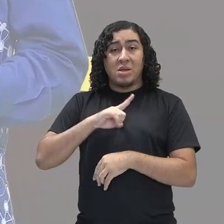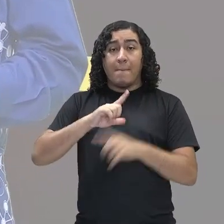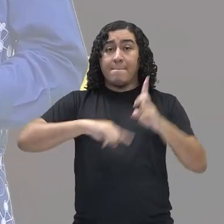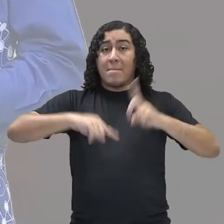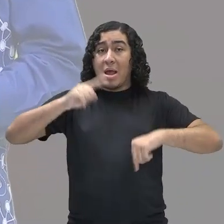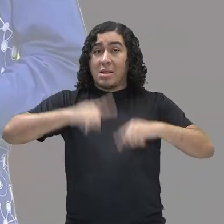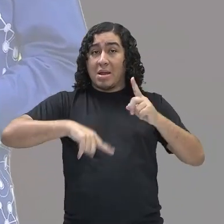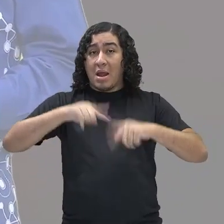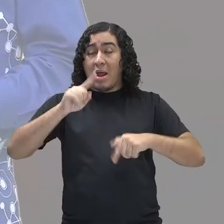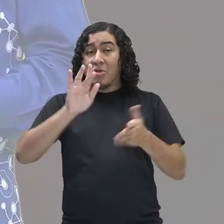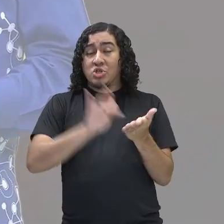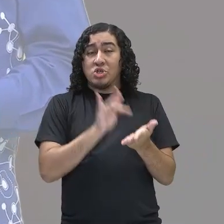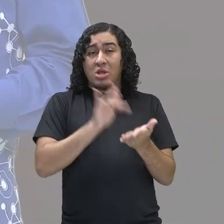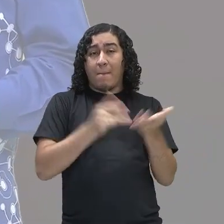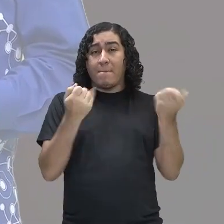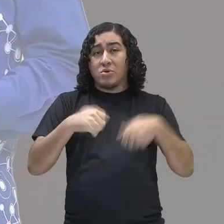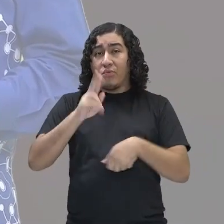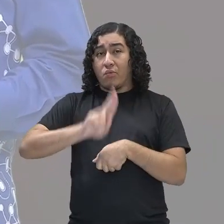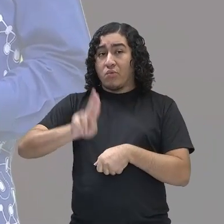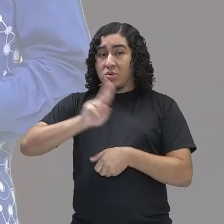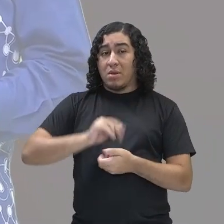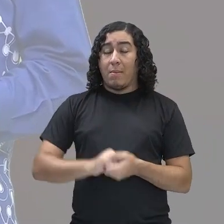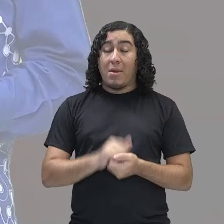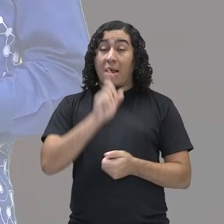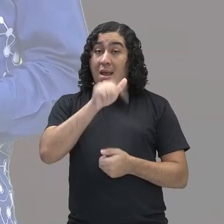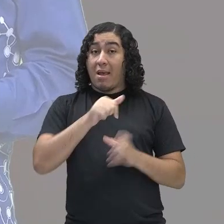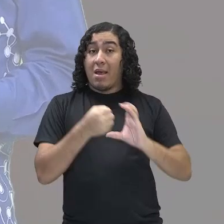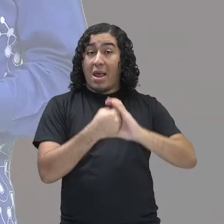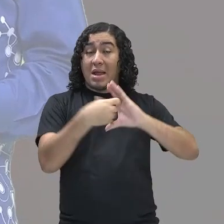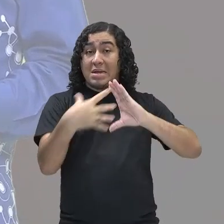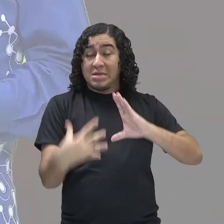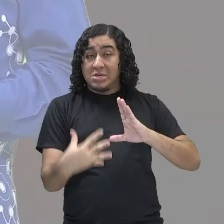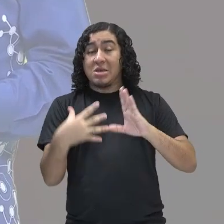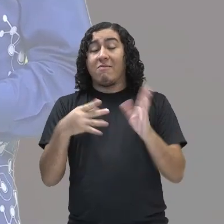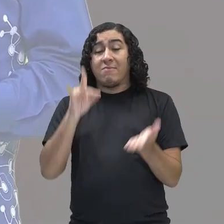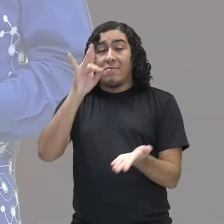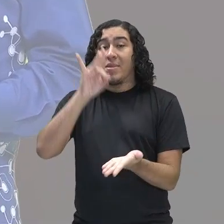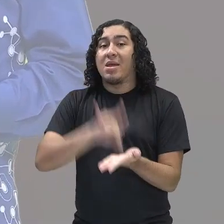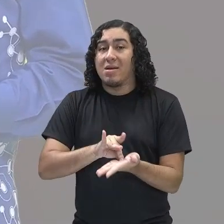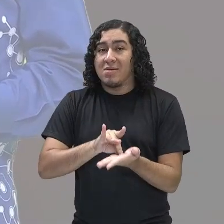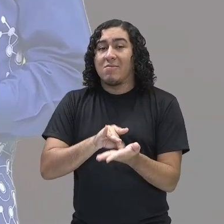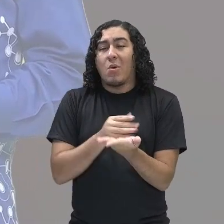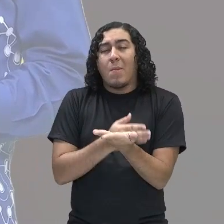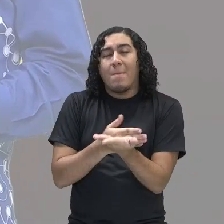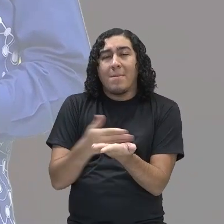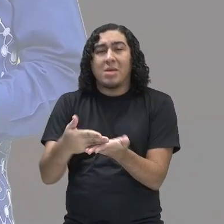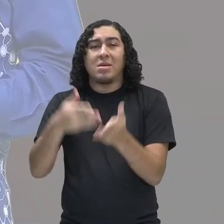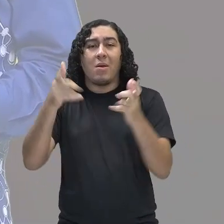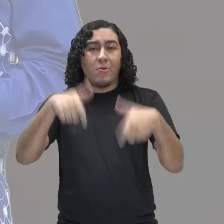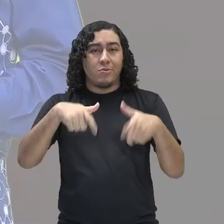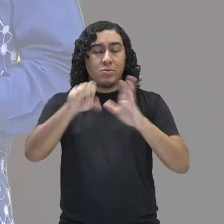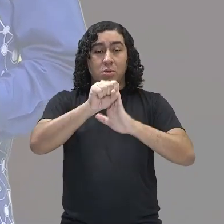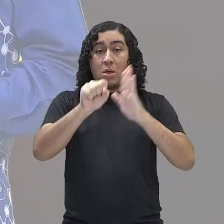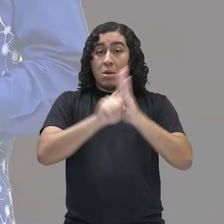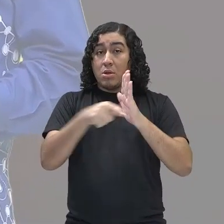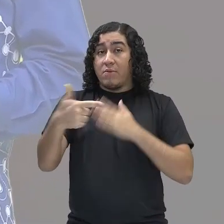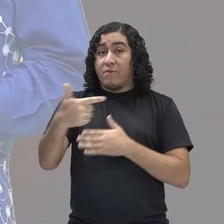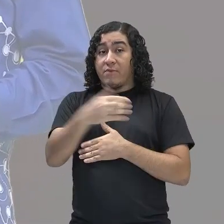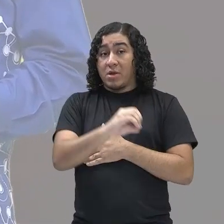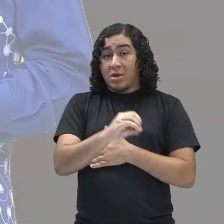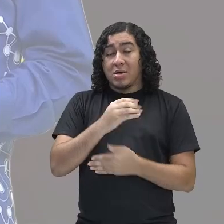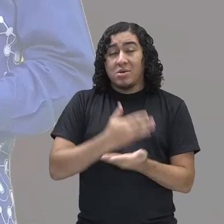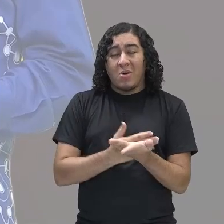materiais digitais. Essa aqui é uma característica fundamental que começa aí no século XX,